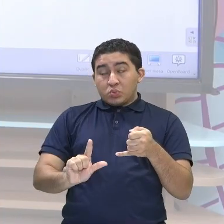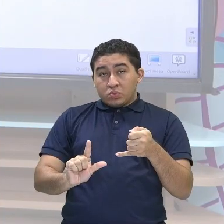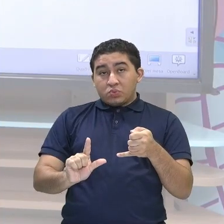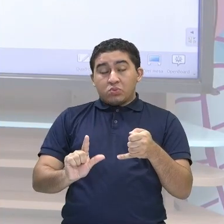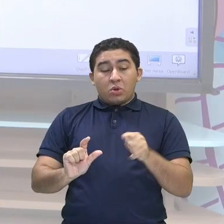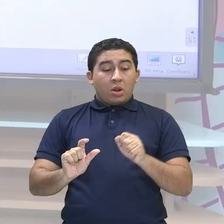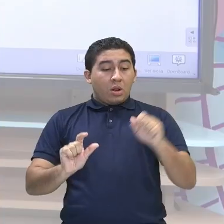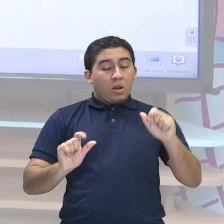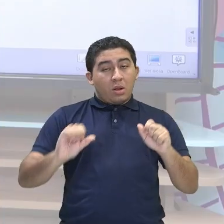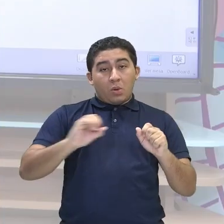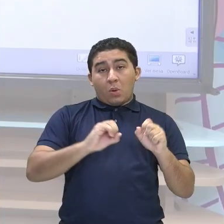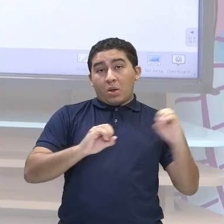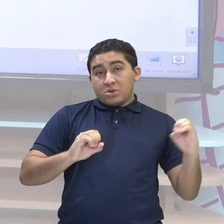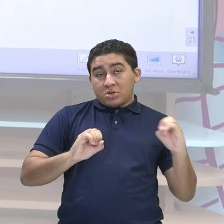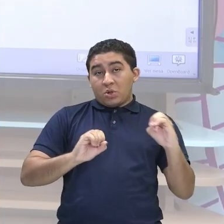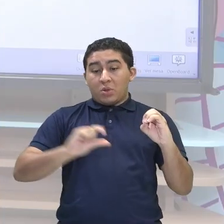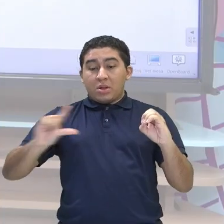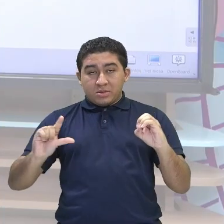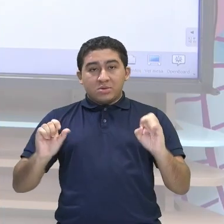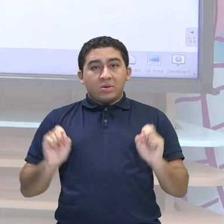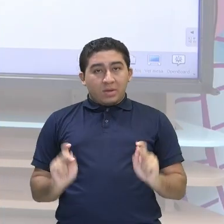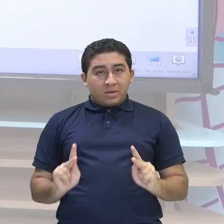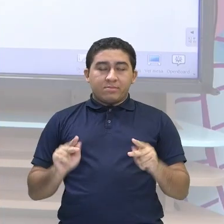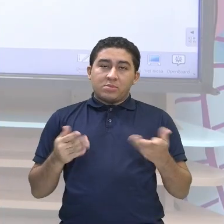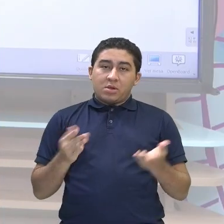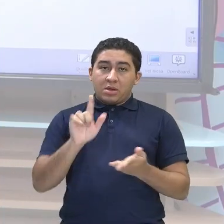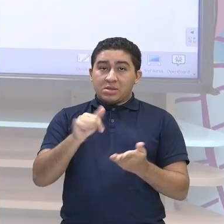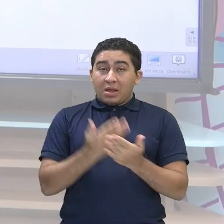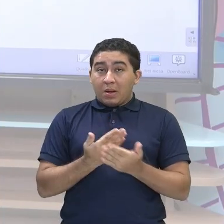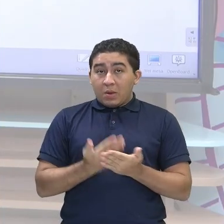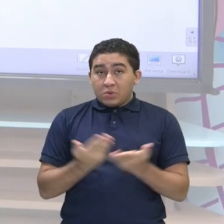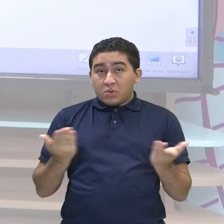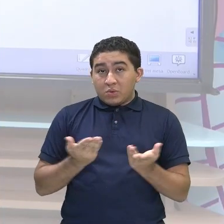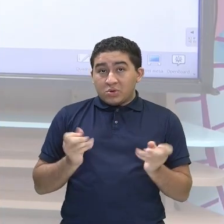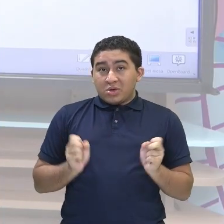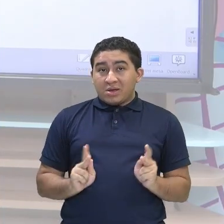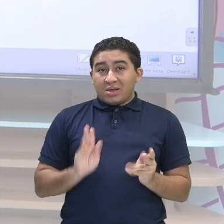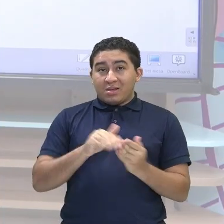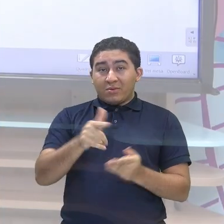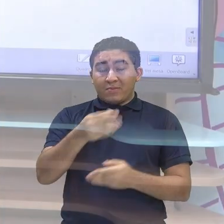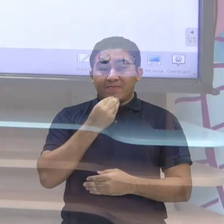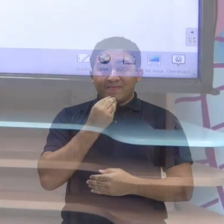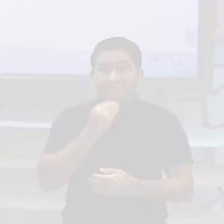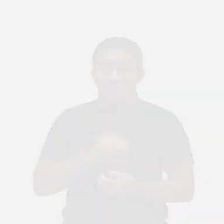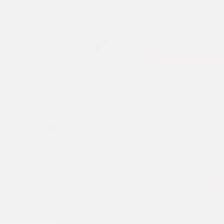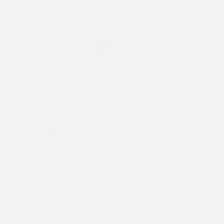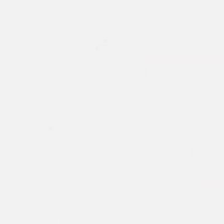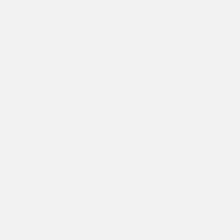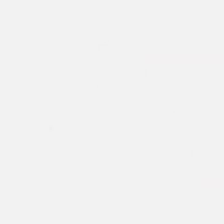leste ou oeste. Tá bom? Então, essa foi a nossa aula e até uma próxima.